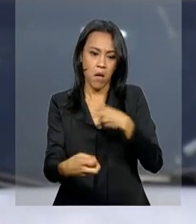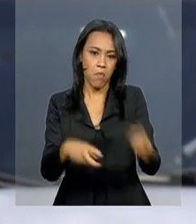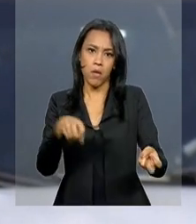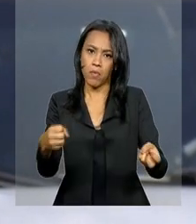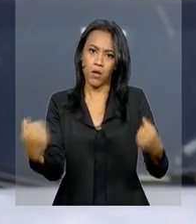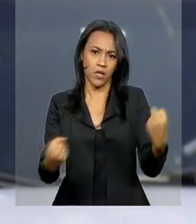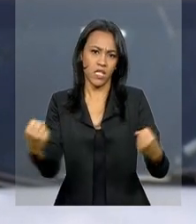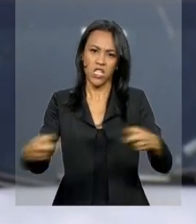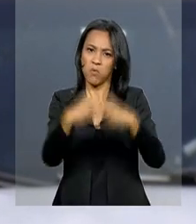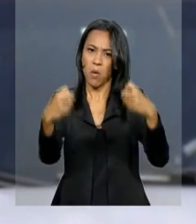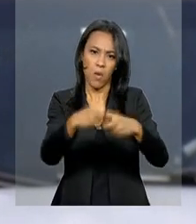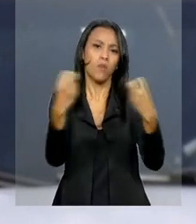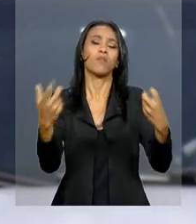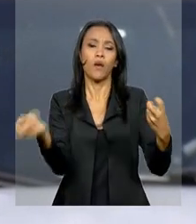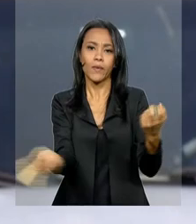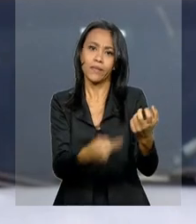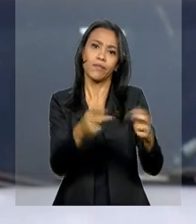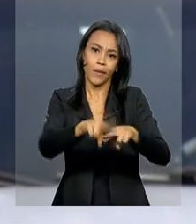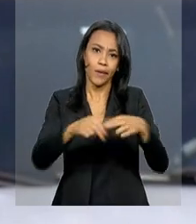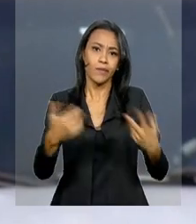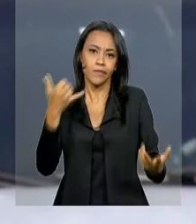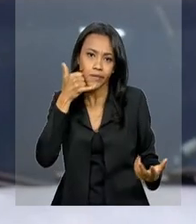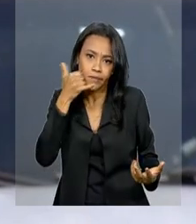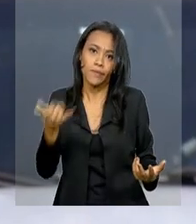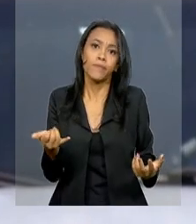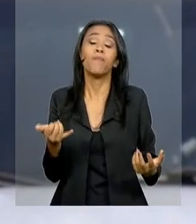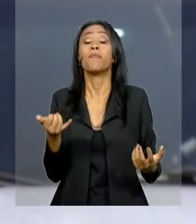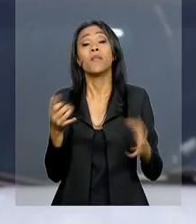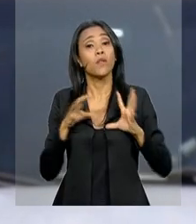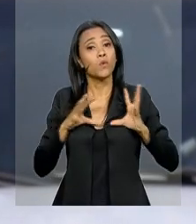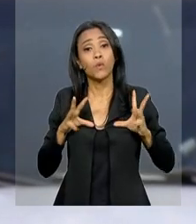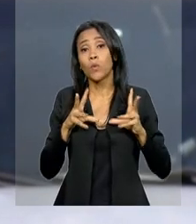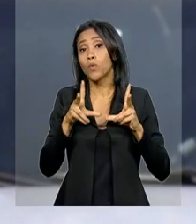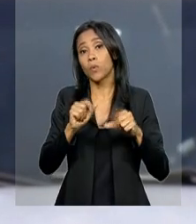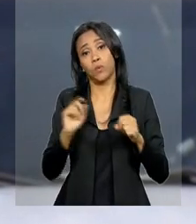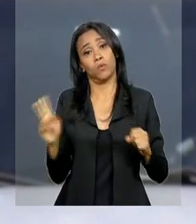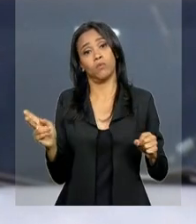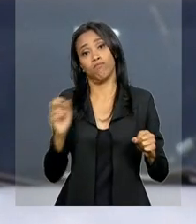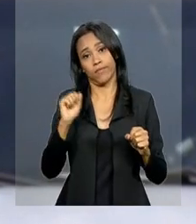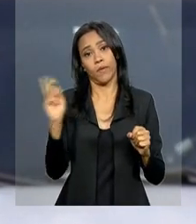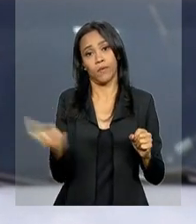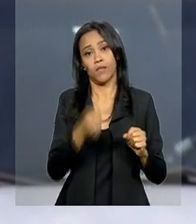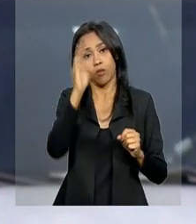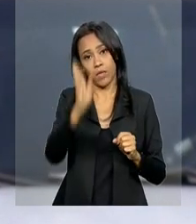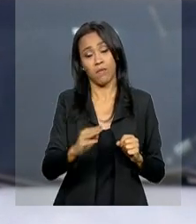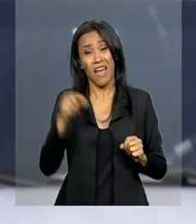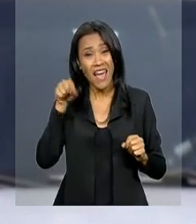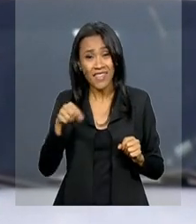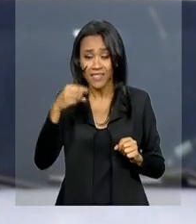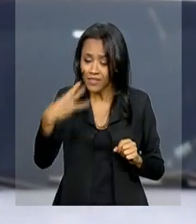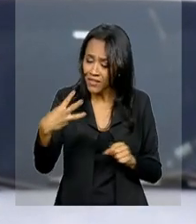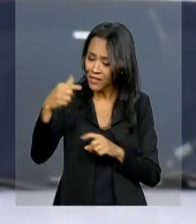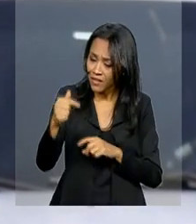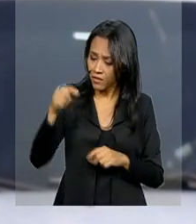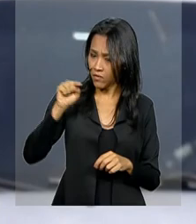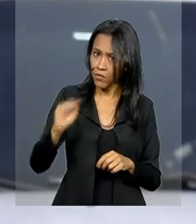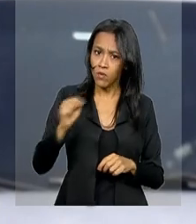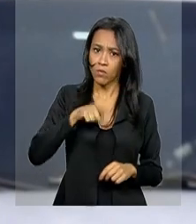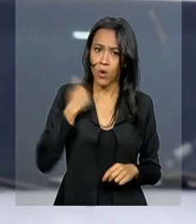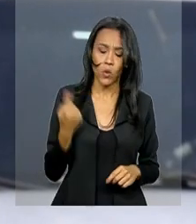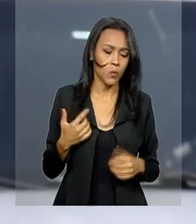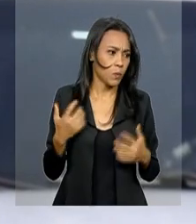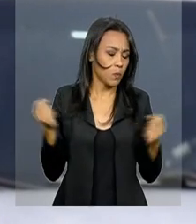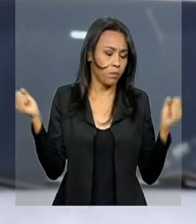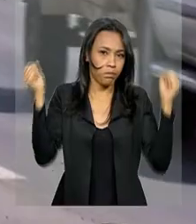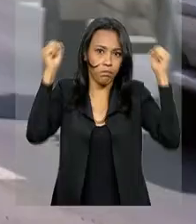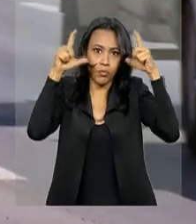vítimas provocadas pelos acidentes em todo esse trânsito no Brasil. Essas 37 mil mortos é um número extremamente alarmante. Por isso